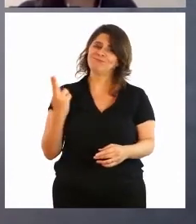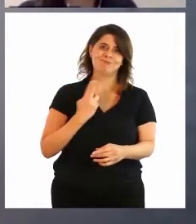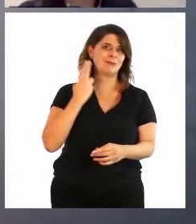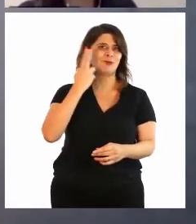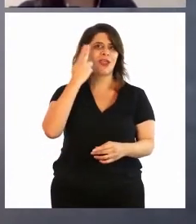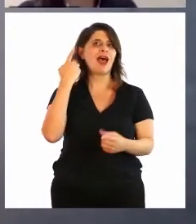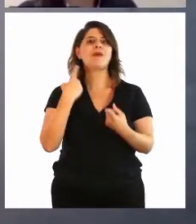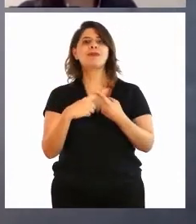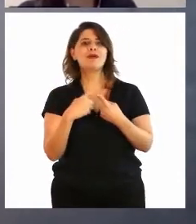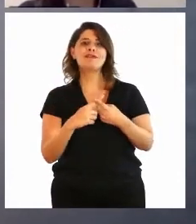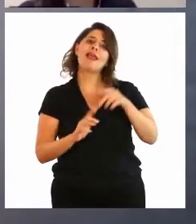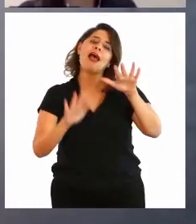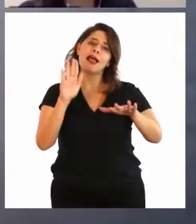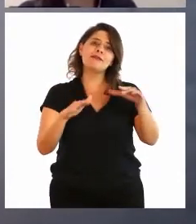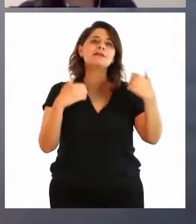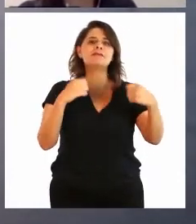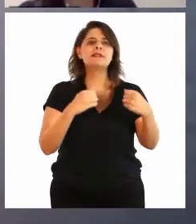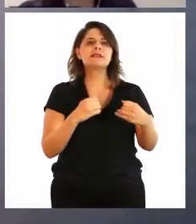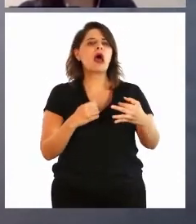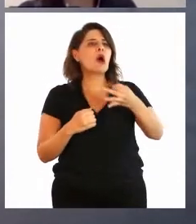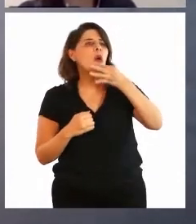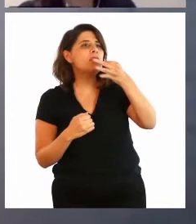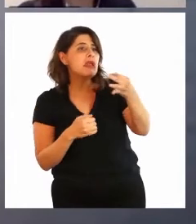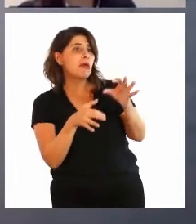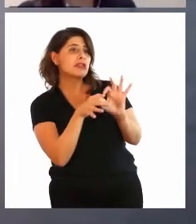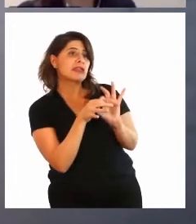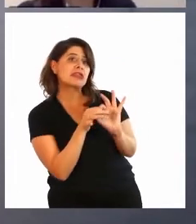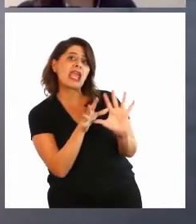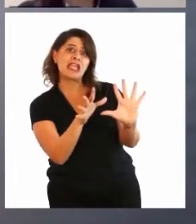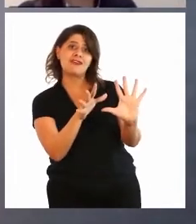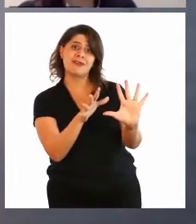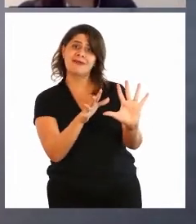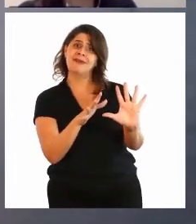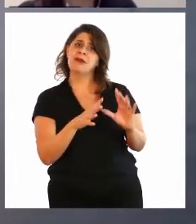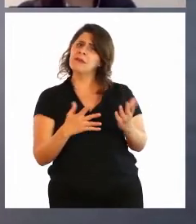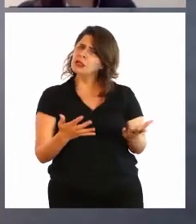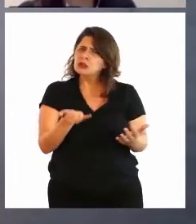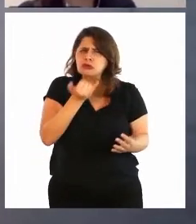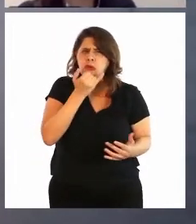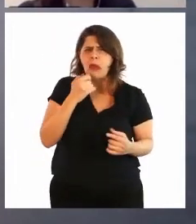permissão, como o Caboclo bem colocou, como violência.